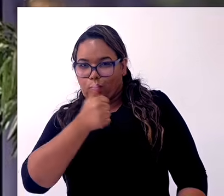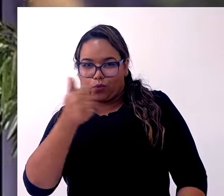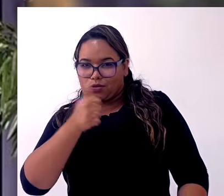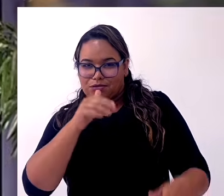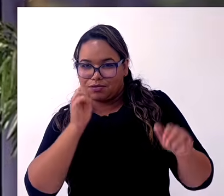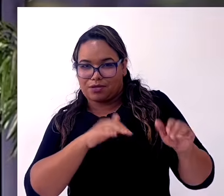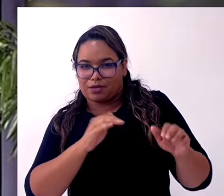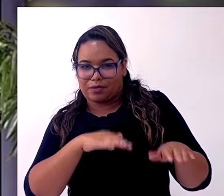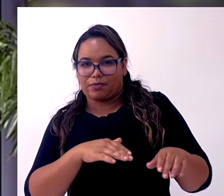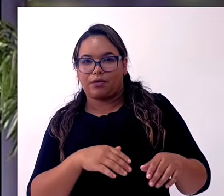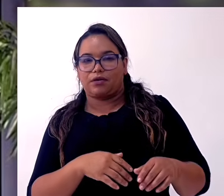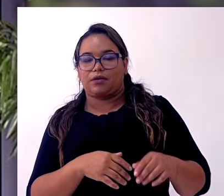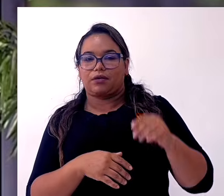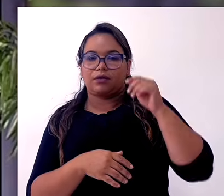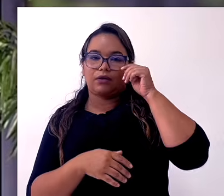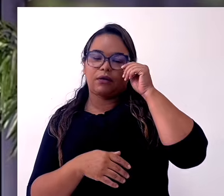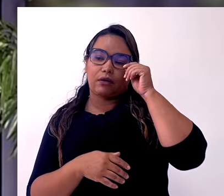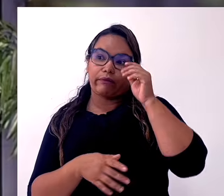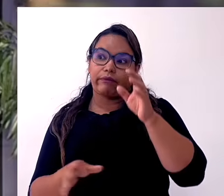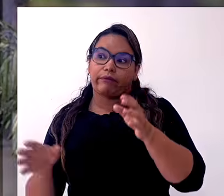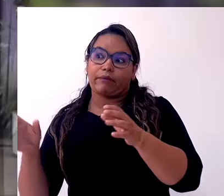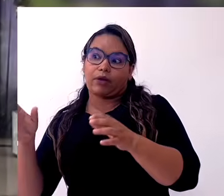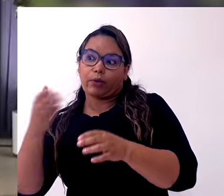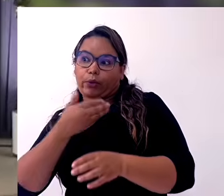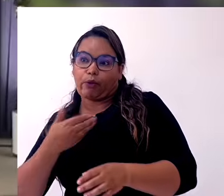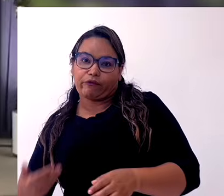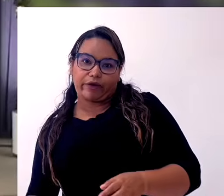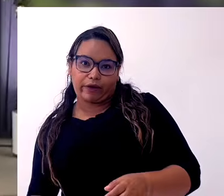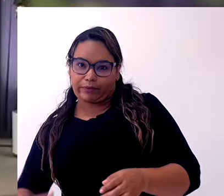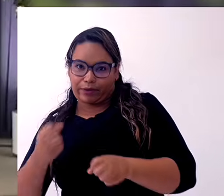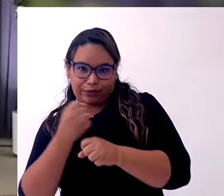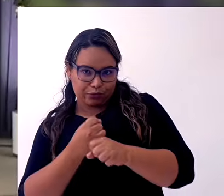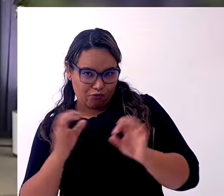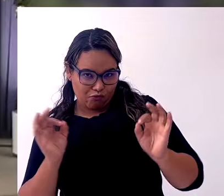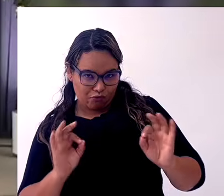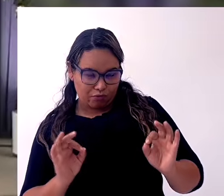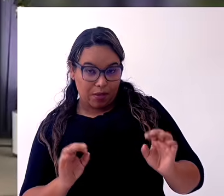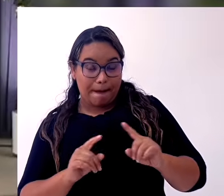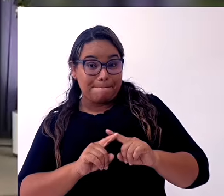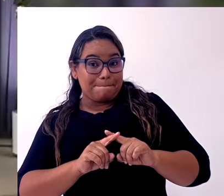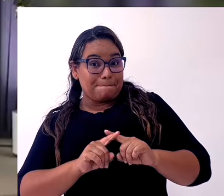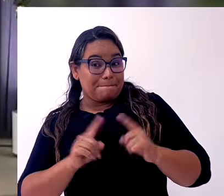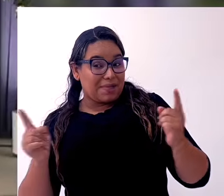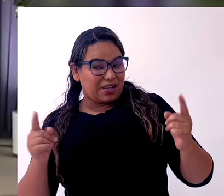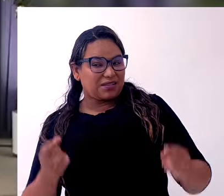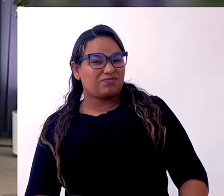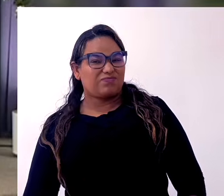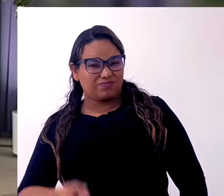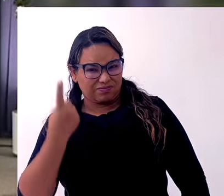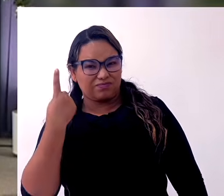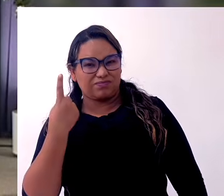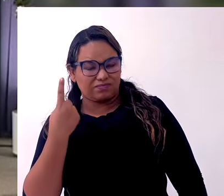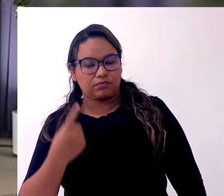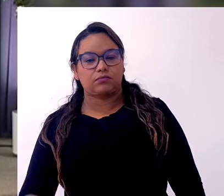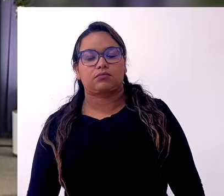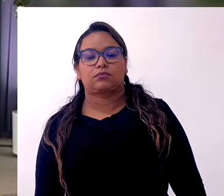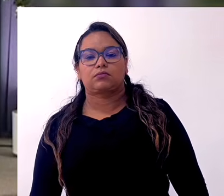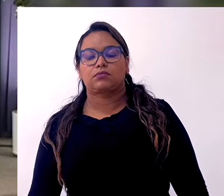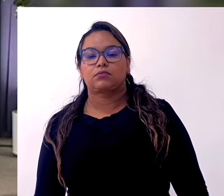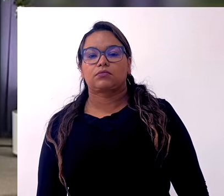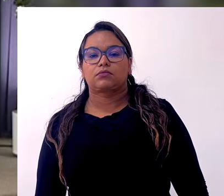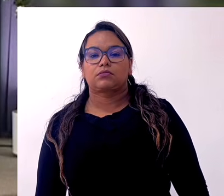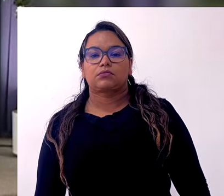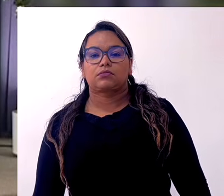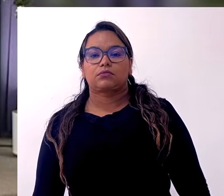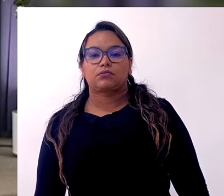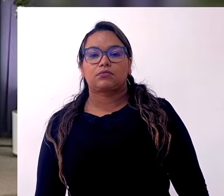E aí as pessoas ficaram com medo do antrax e, eventualmente, quando um alto político sugeriu que o antrax estava vindo de um laboratório dentro